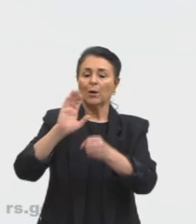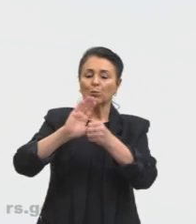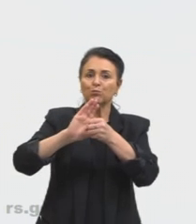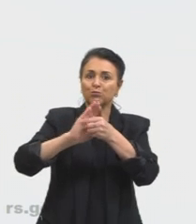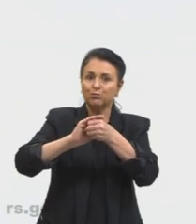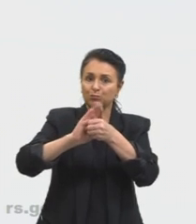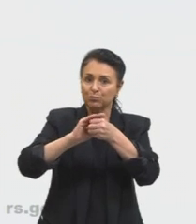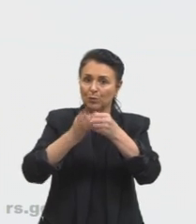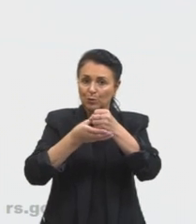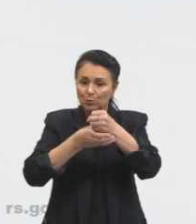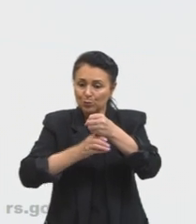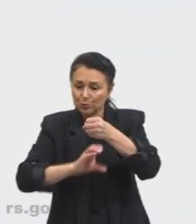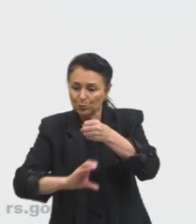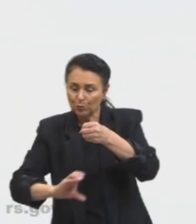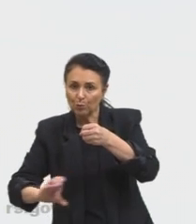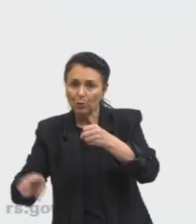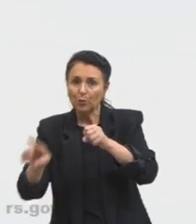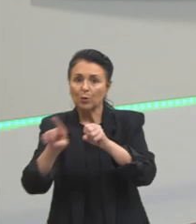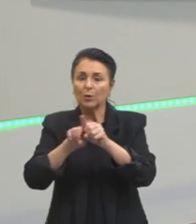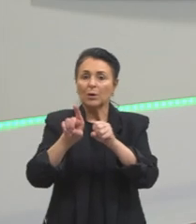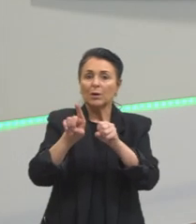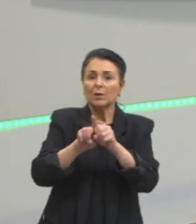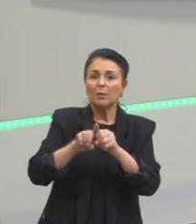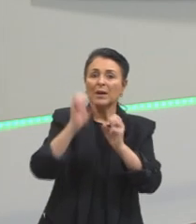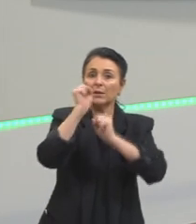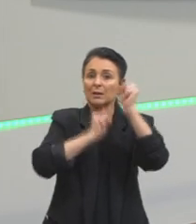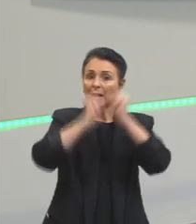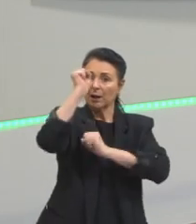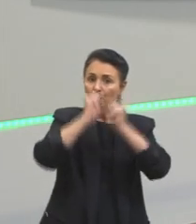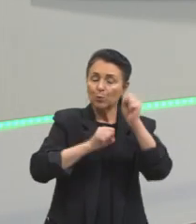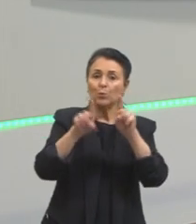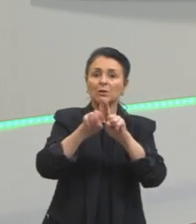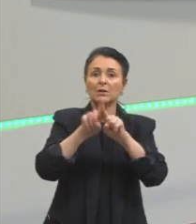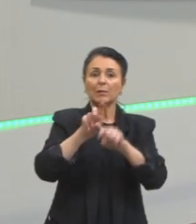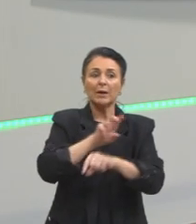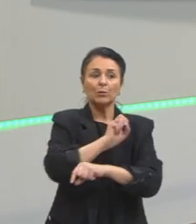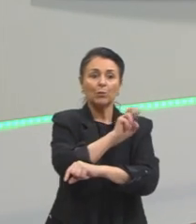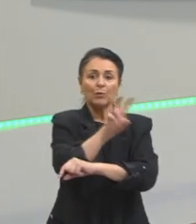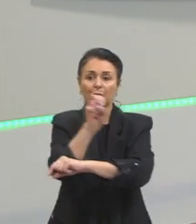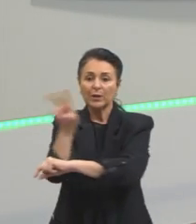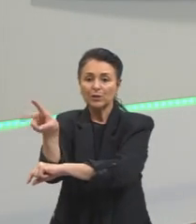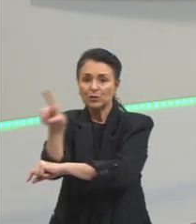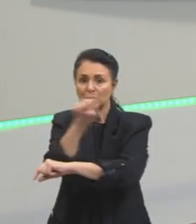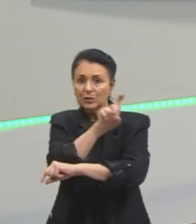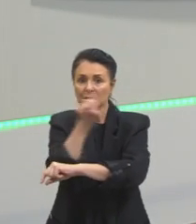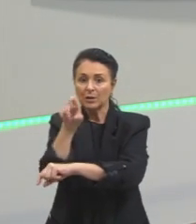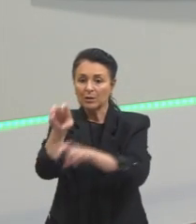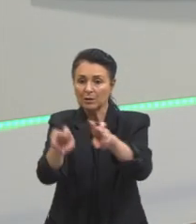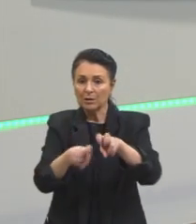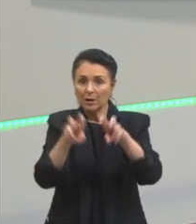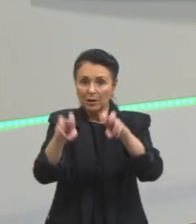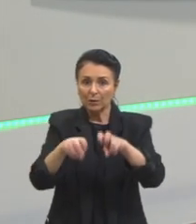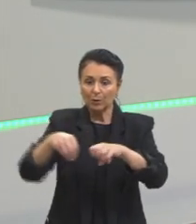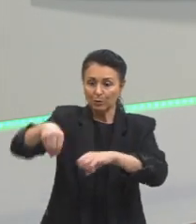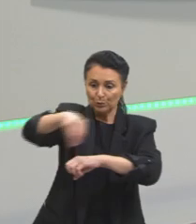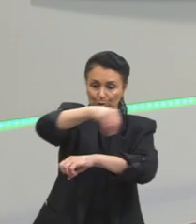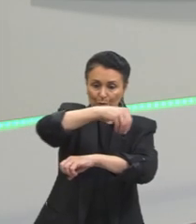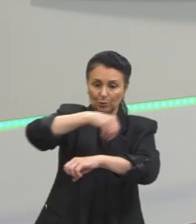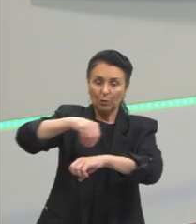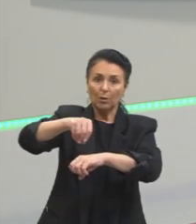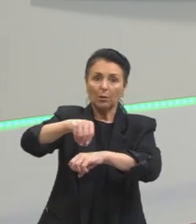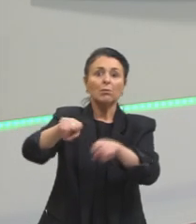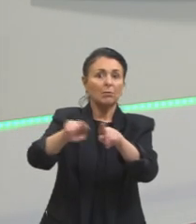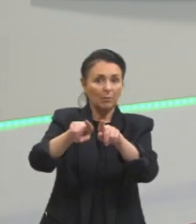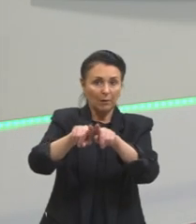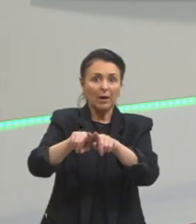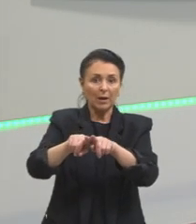e efluentes industriais fertilizantes agrícolas se o fertilizante a também para o solo também vai ser fertilizante na